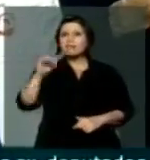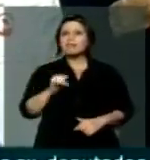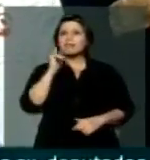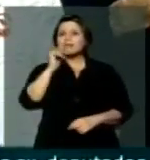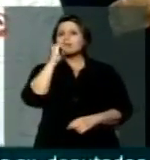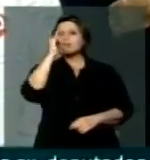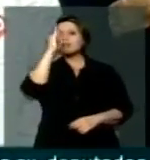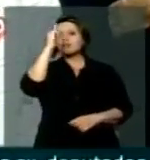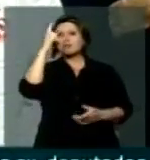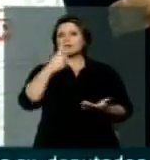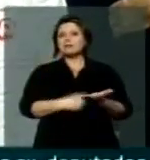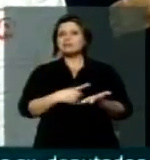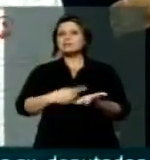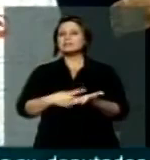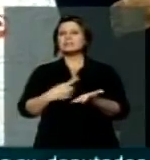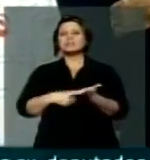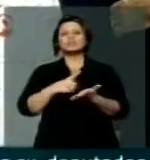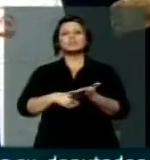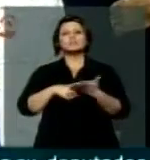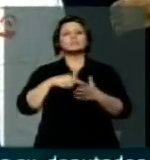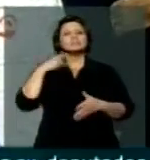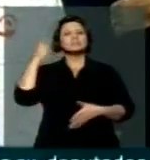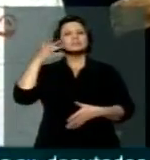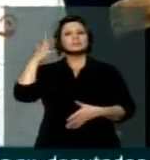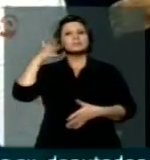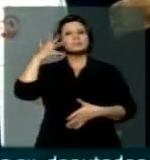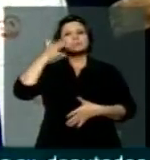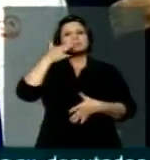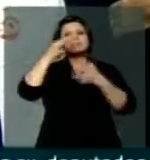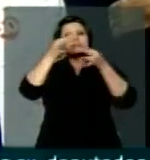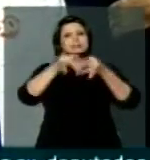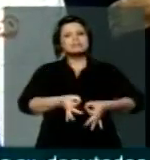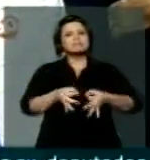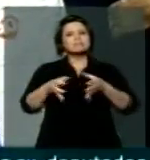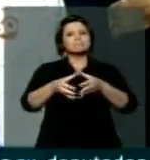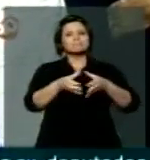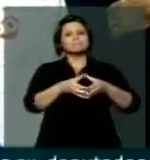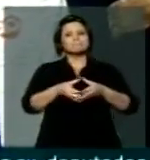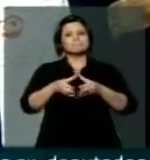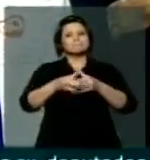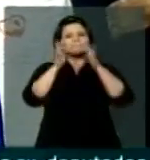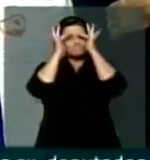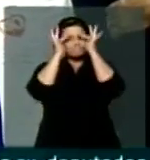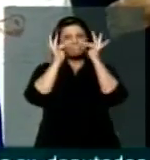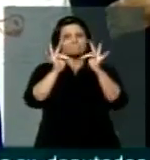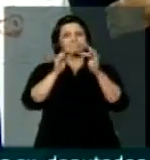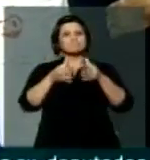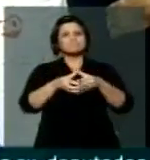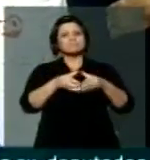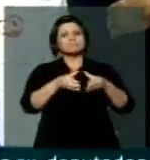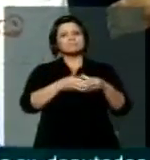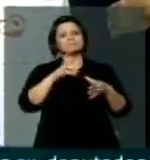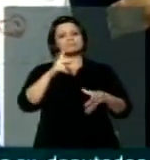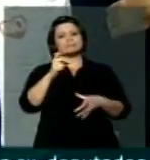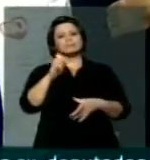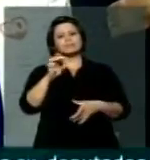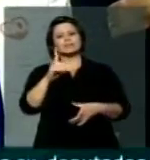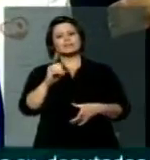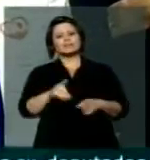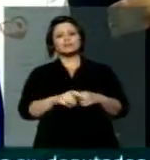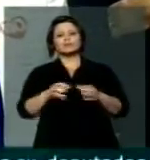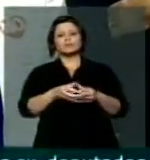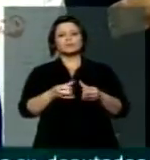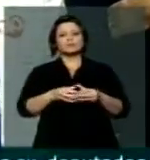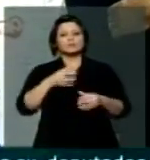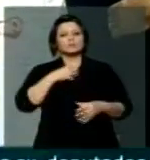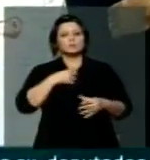de compromisso com a boa política, com a lealdade partidária, com a decência na condução da